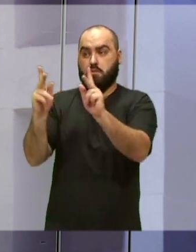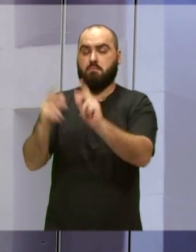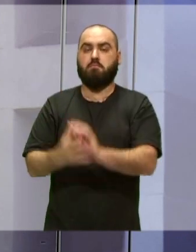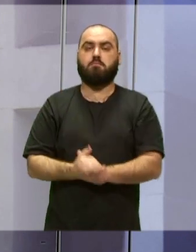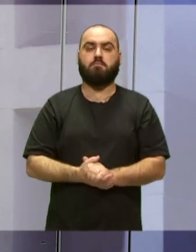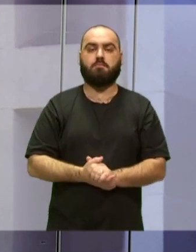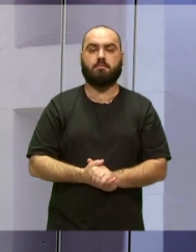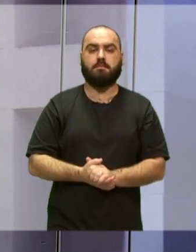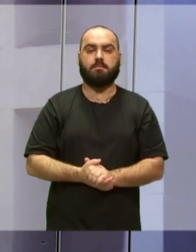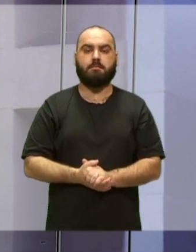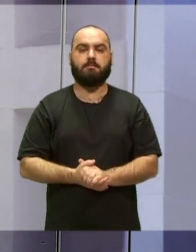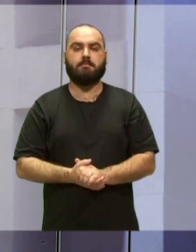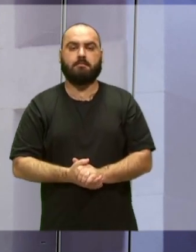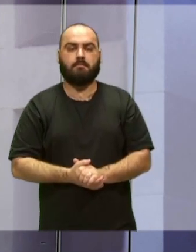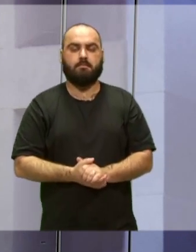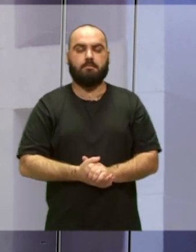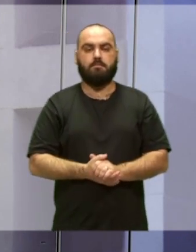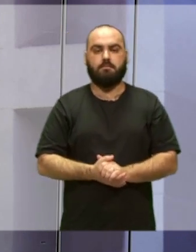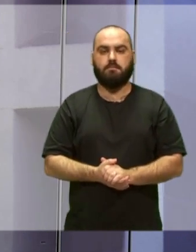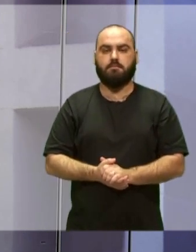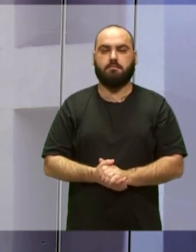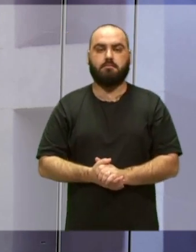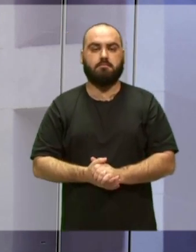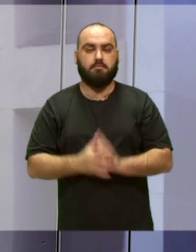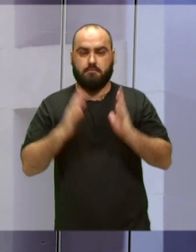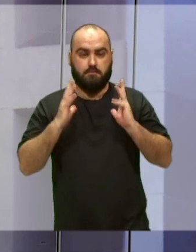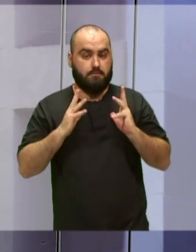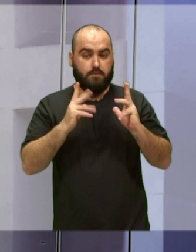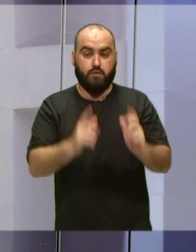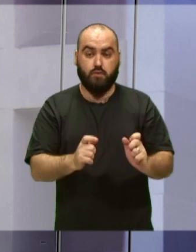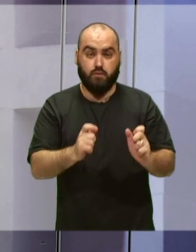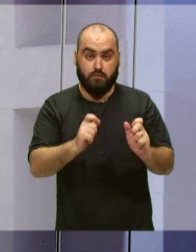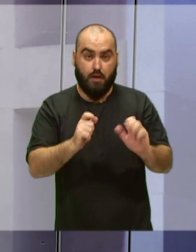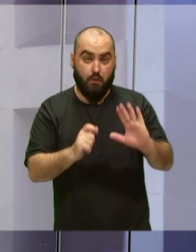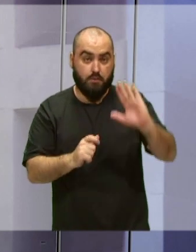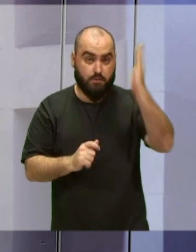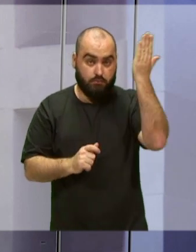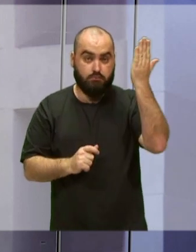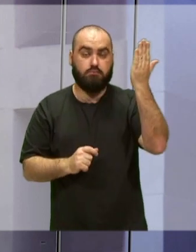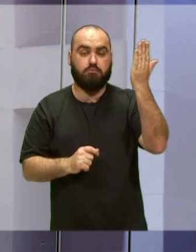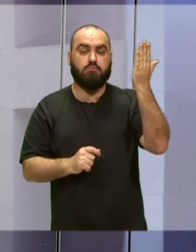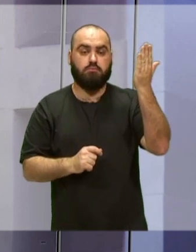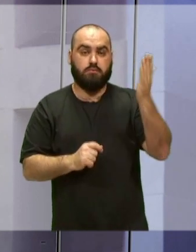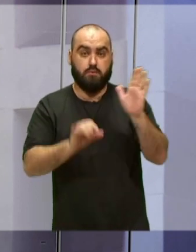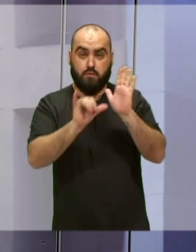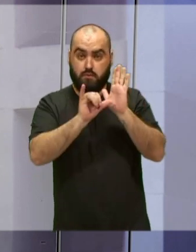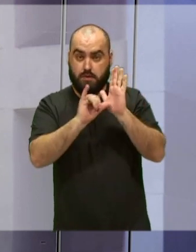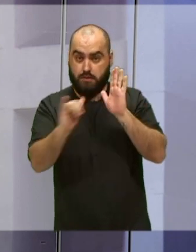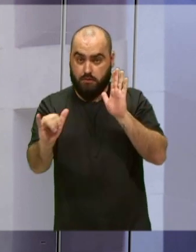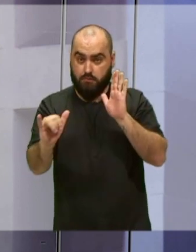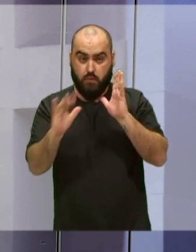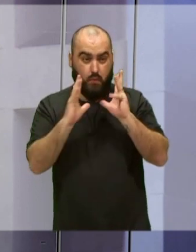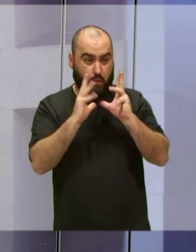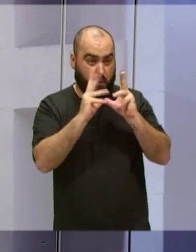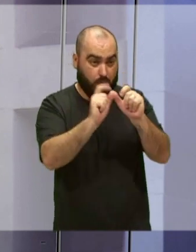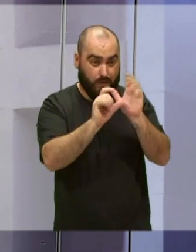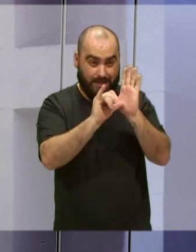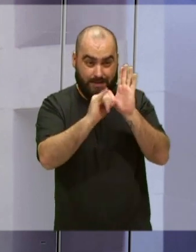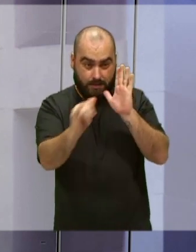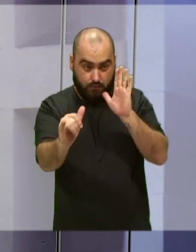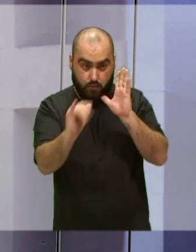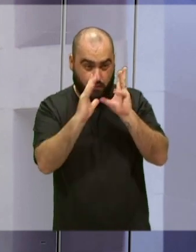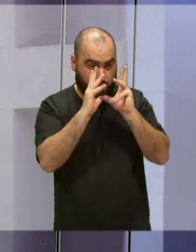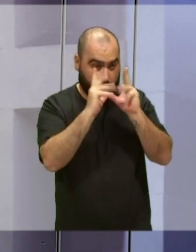o processo todos os todos os processos que houve de de do edital todos eles